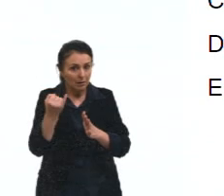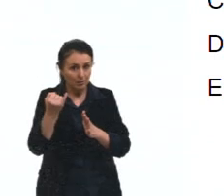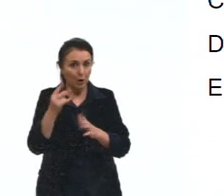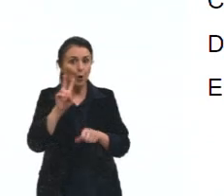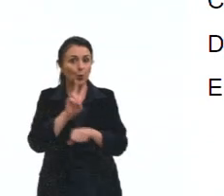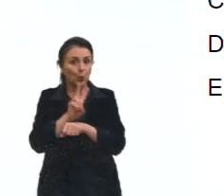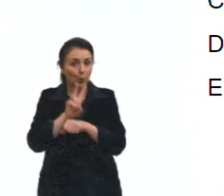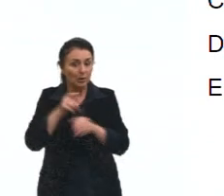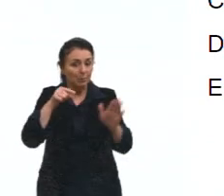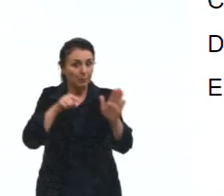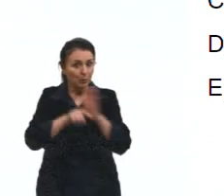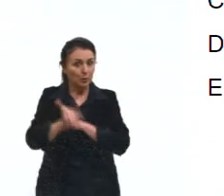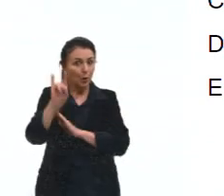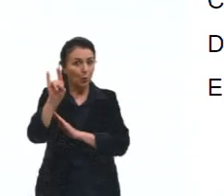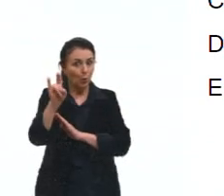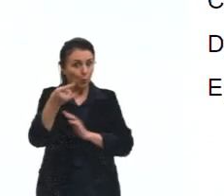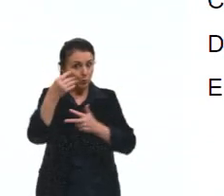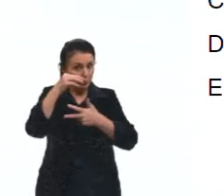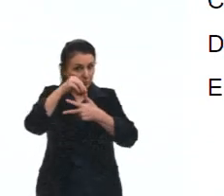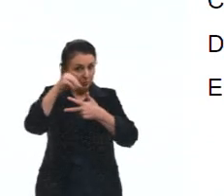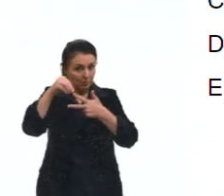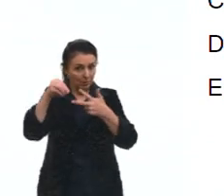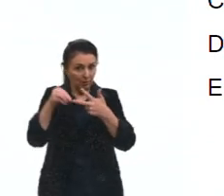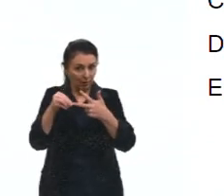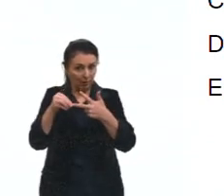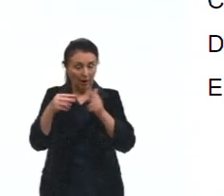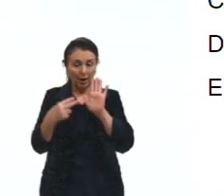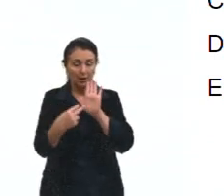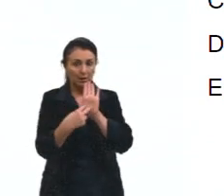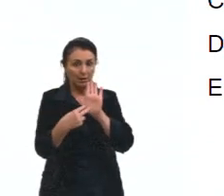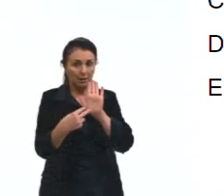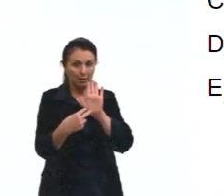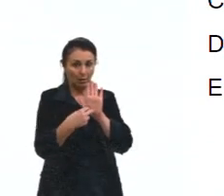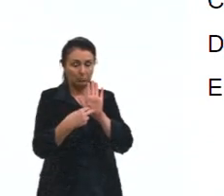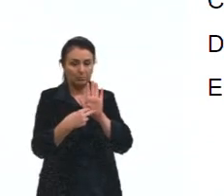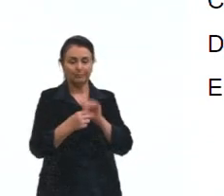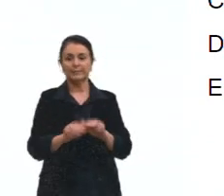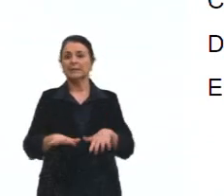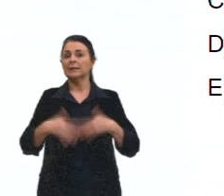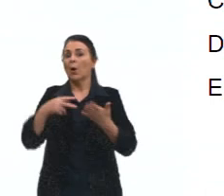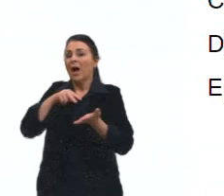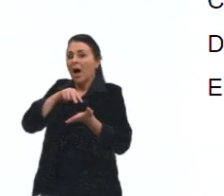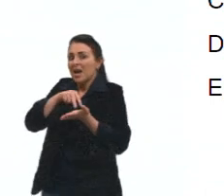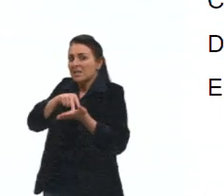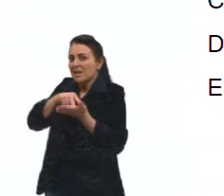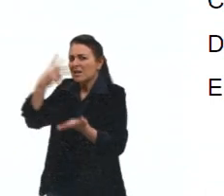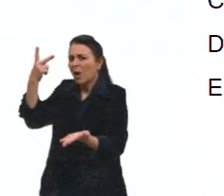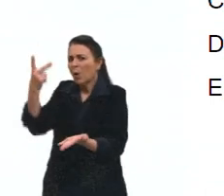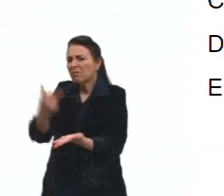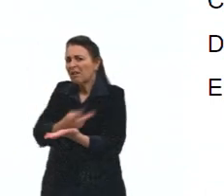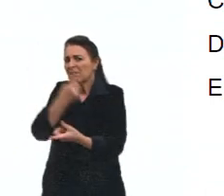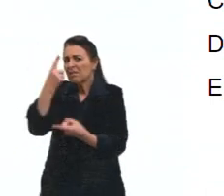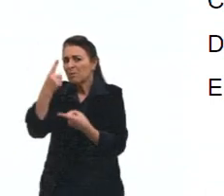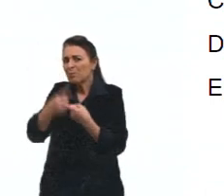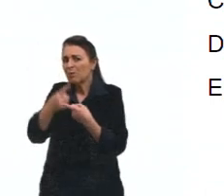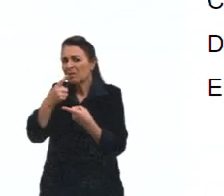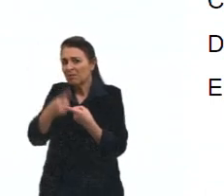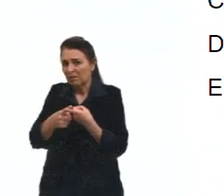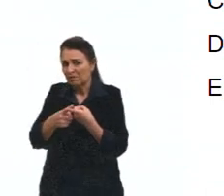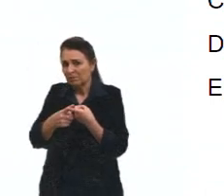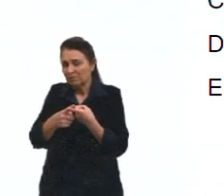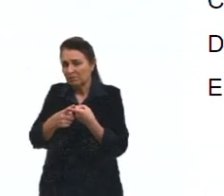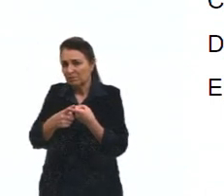Enem e vamos ficar ligados essa resistência tem ocorrido porque os